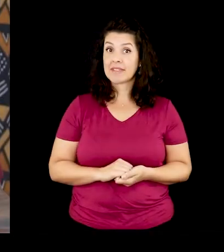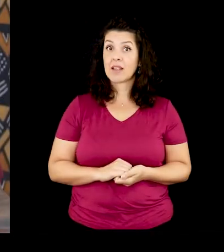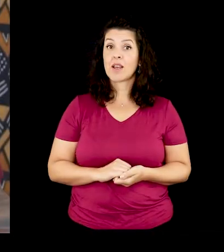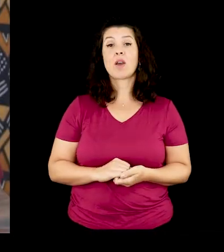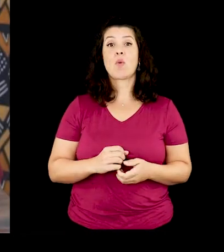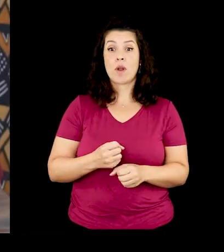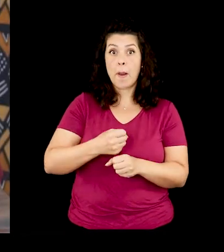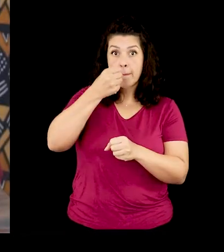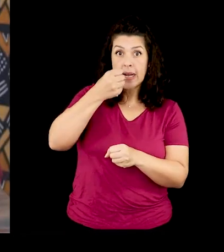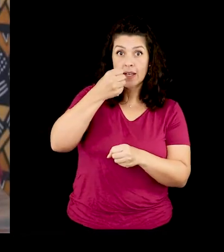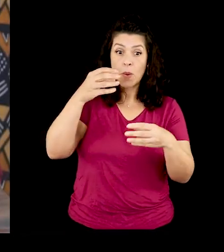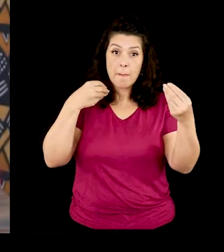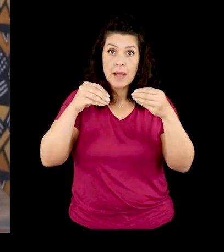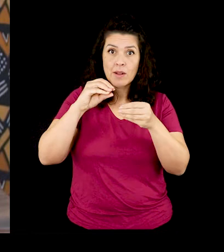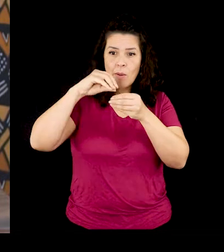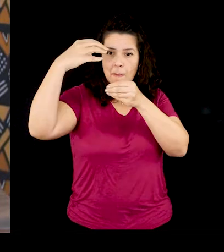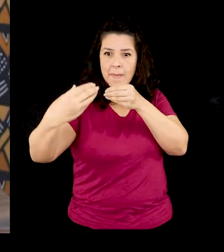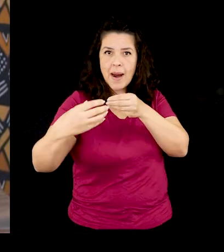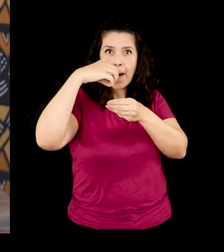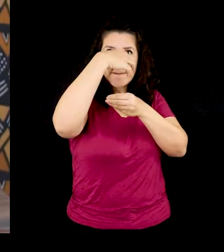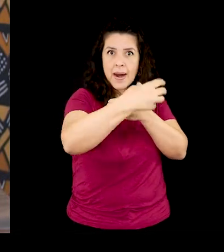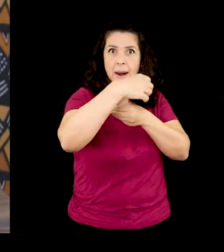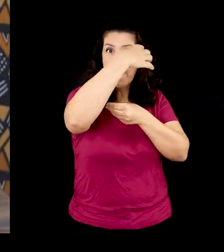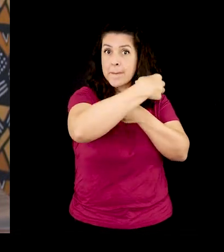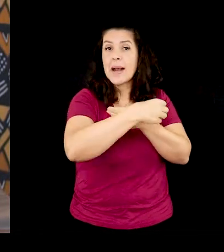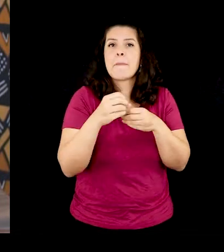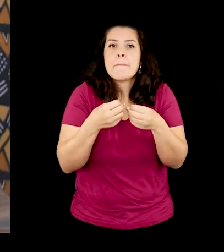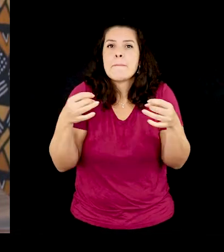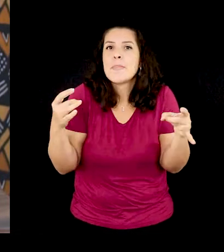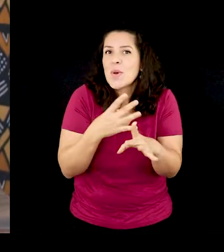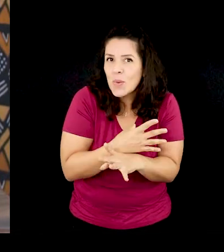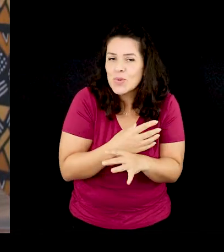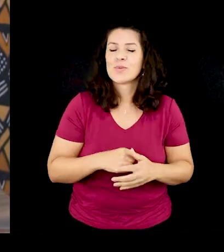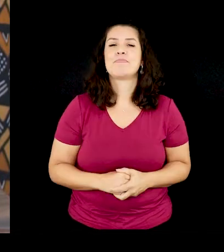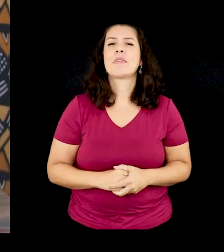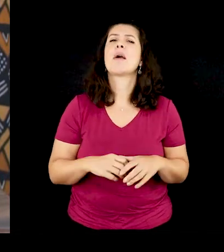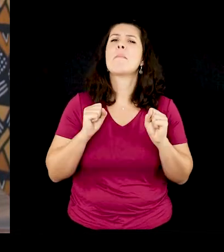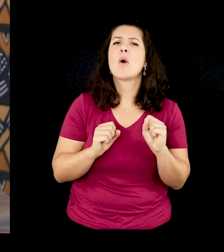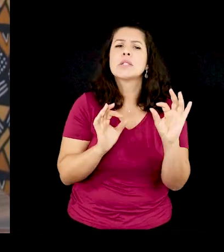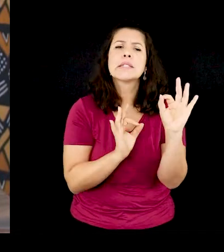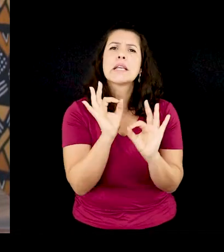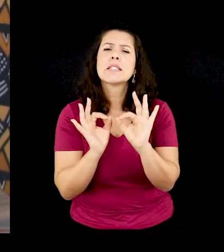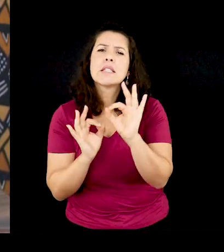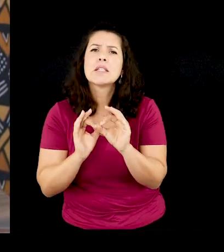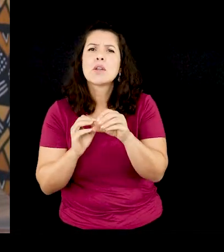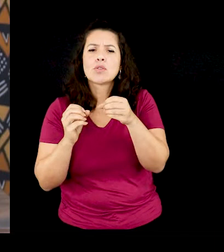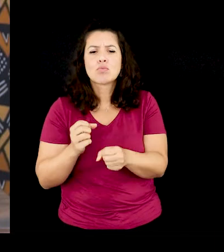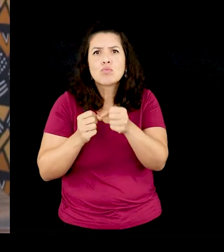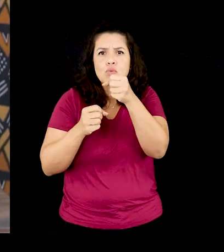Agora que a gente terminou de fixar os nossos tecidos na ponta do guarda-chuva, a gente pode ir ajeitando, fazendo